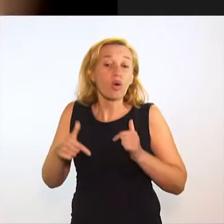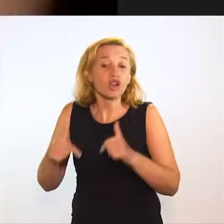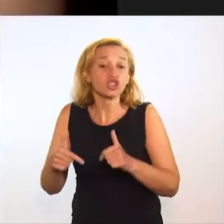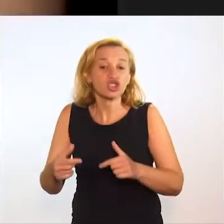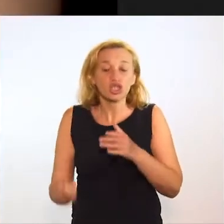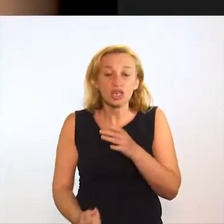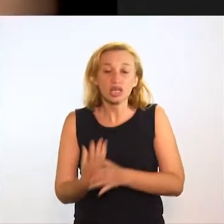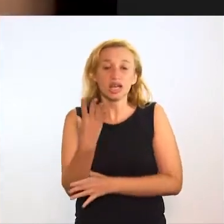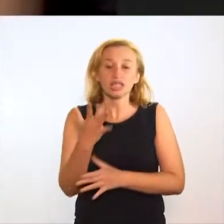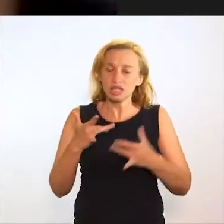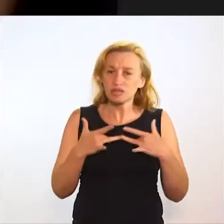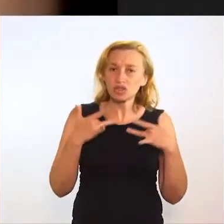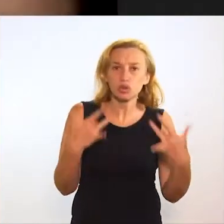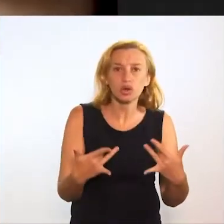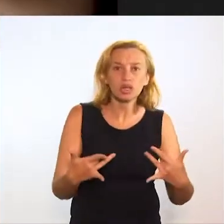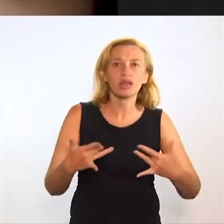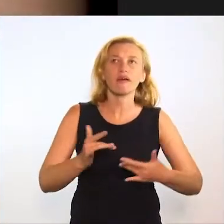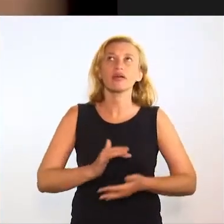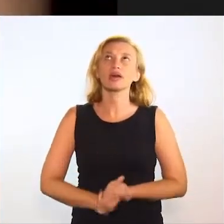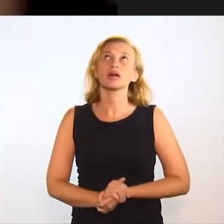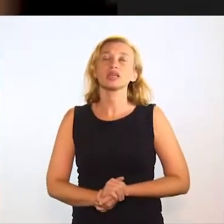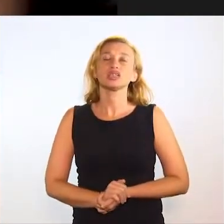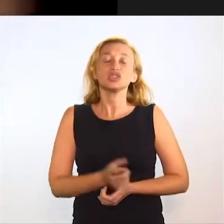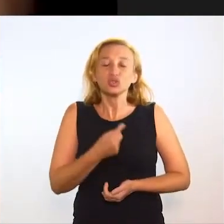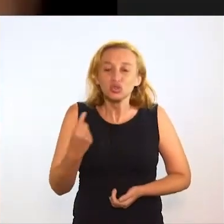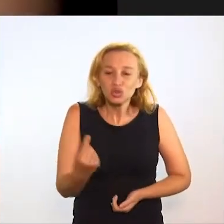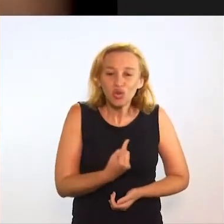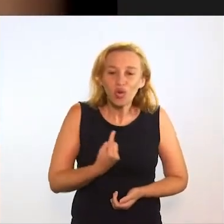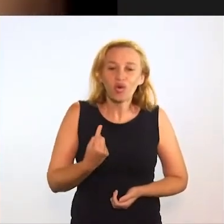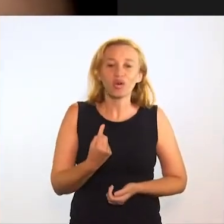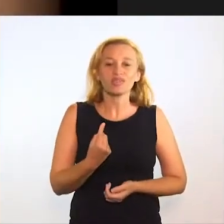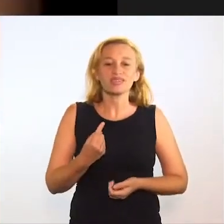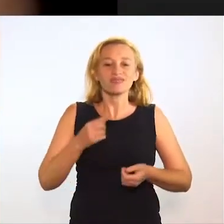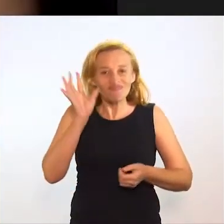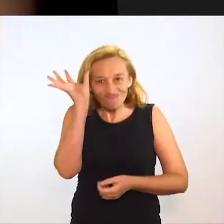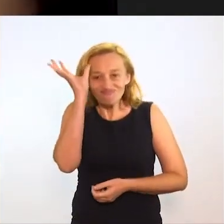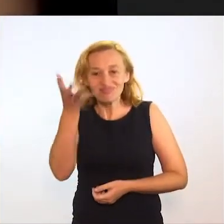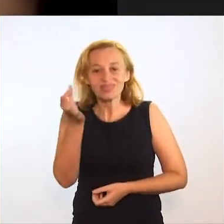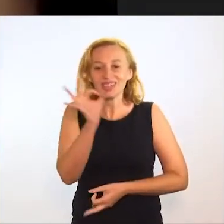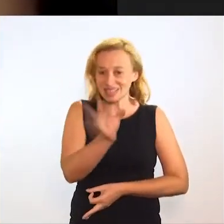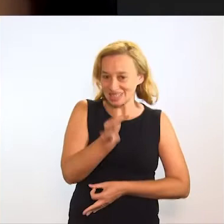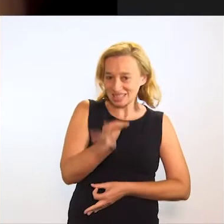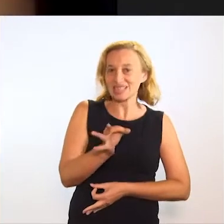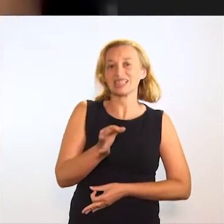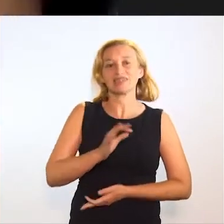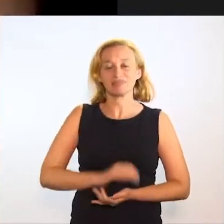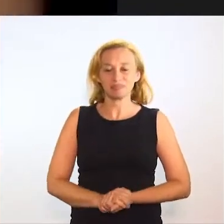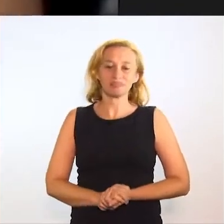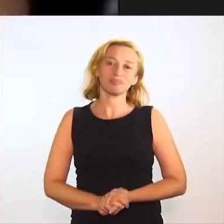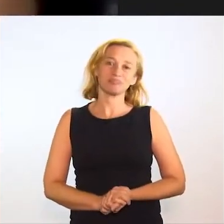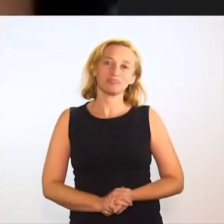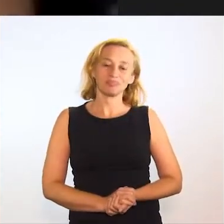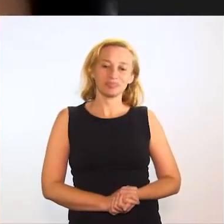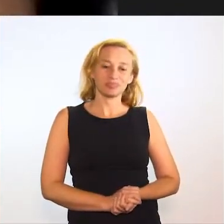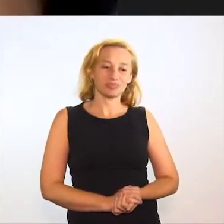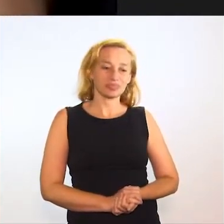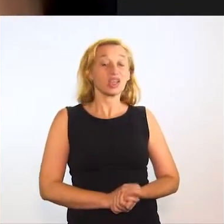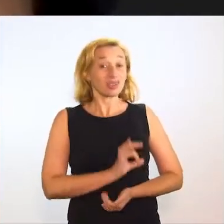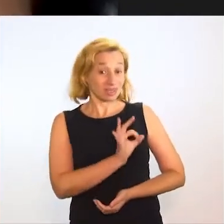numa economia criativa, solidária, né? Nós vamos ser a solução, eu tenho certeza